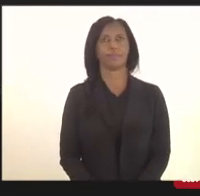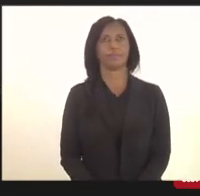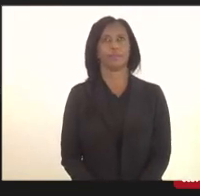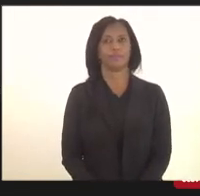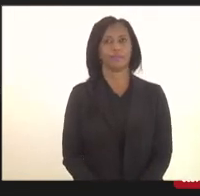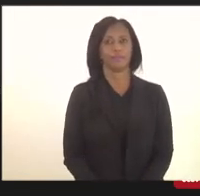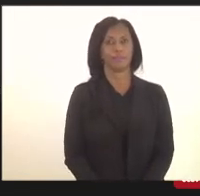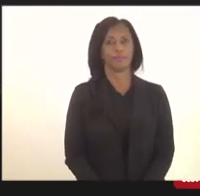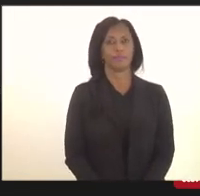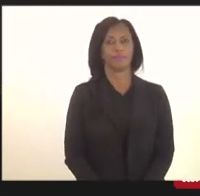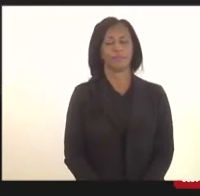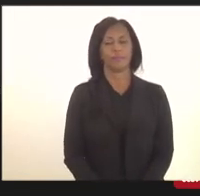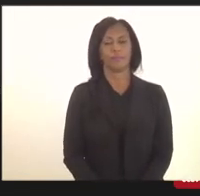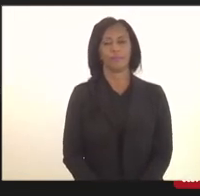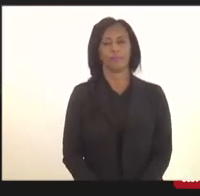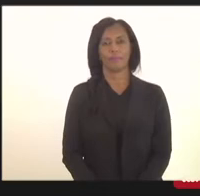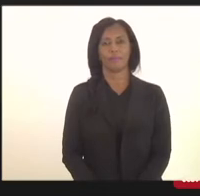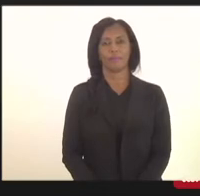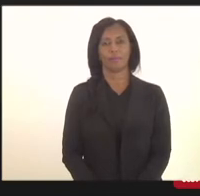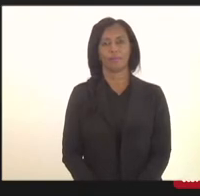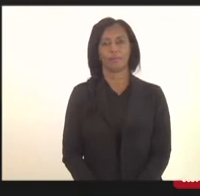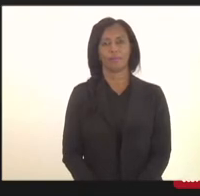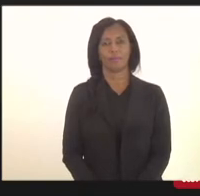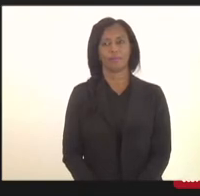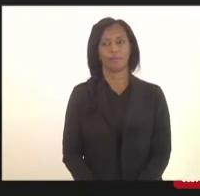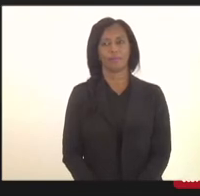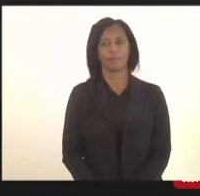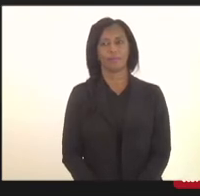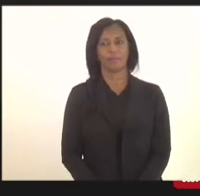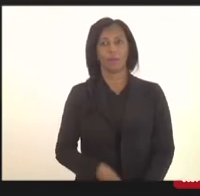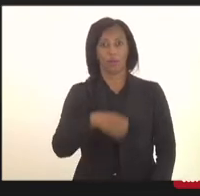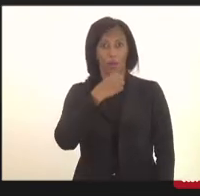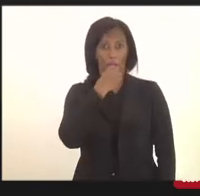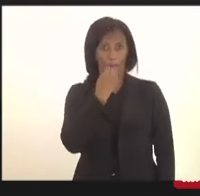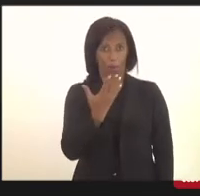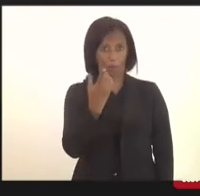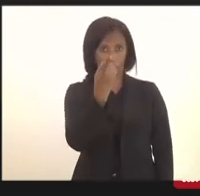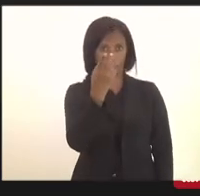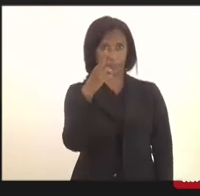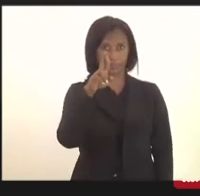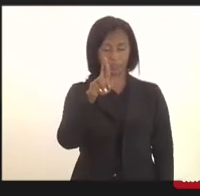eu queria, doutor Luiz Cláudio Leite,